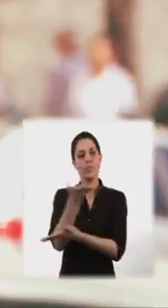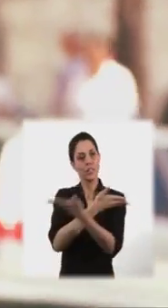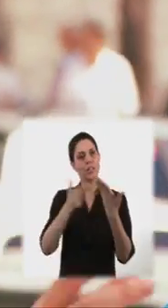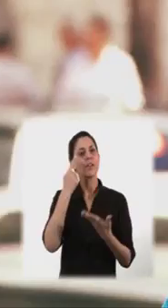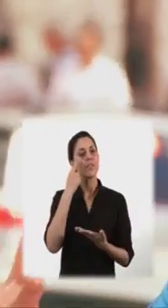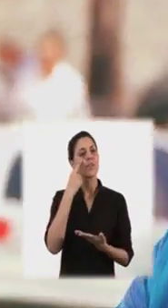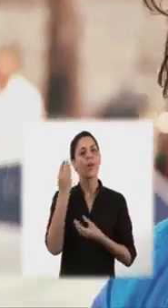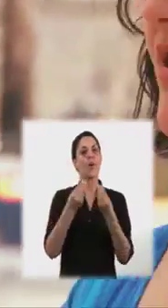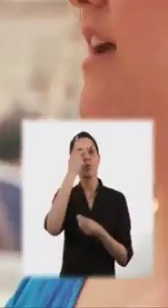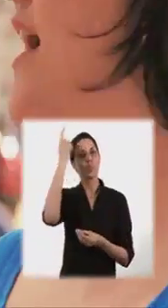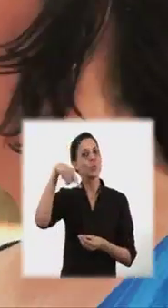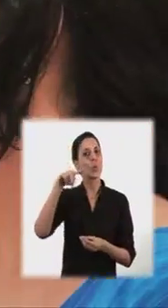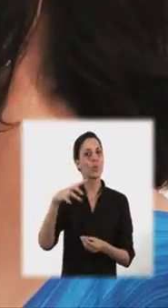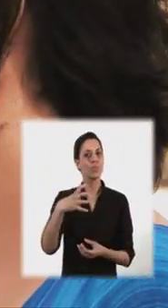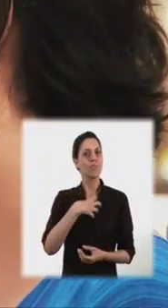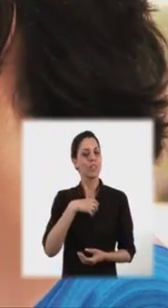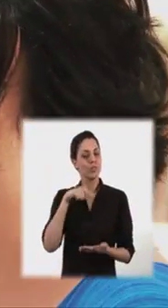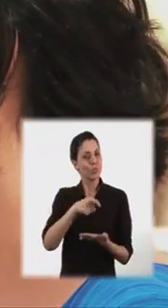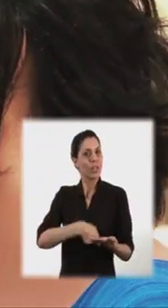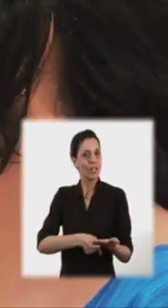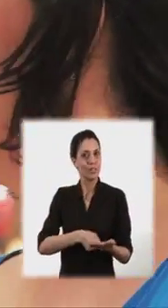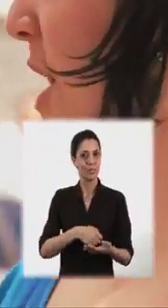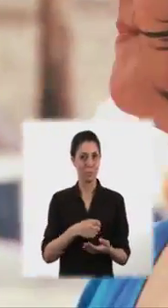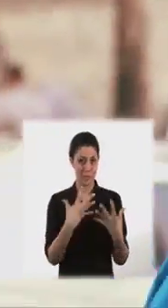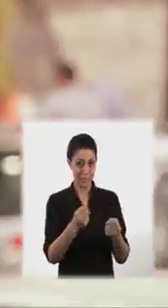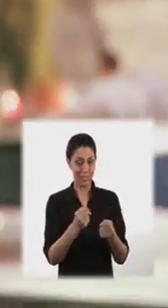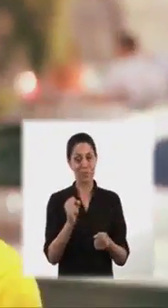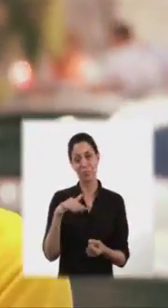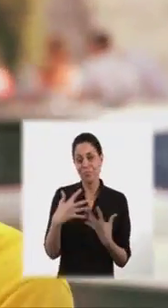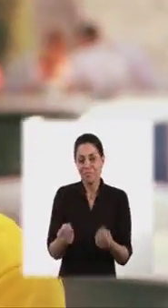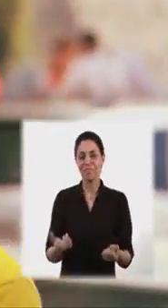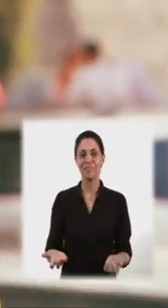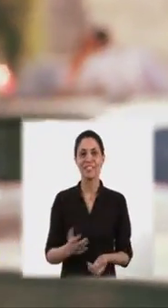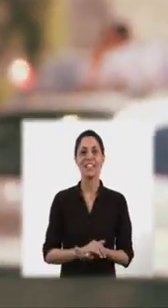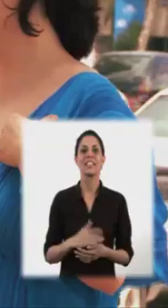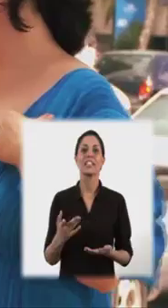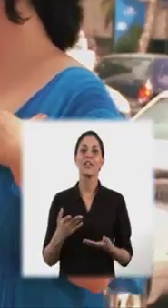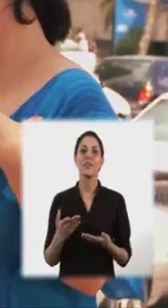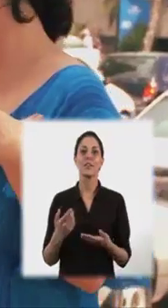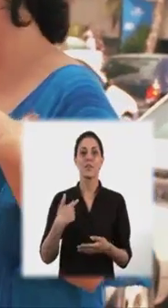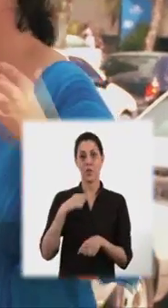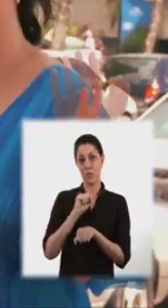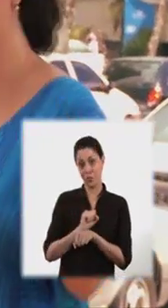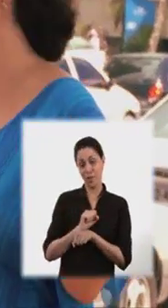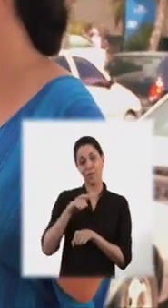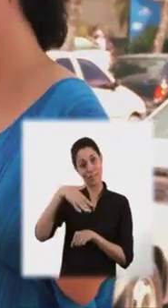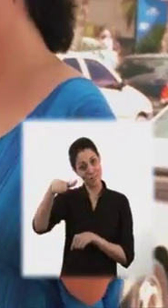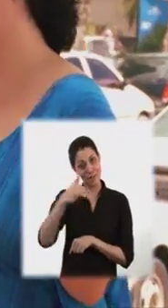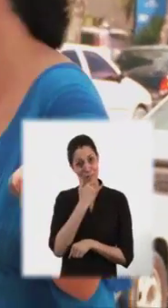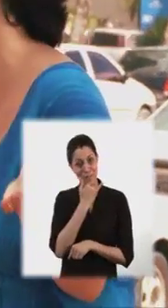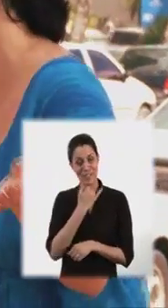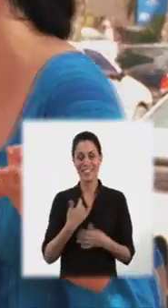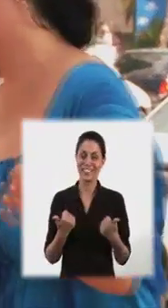interagir e ver como as pessoas reagem a esse texto. Okay. Você topa essa ação? Vamos embora. Eu vou ficar aqui, me desculpe, tomando uma aguinha